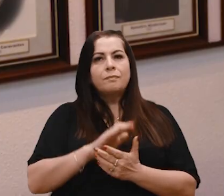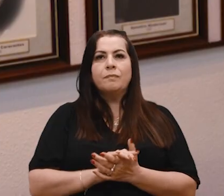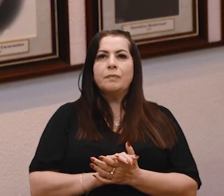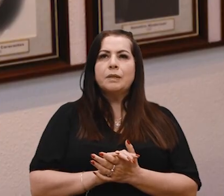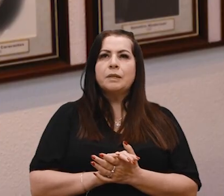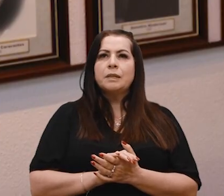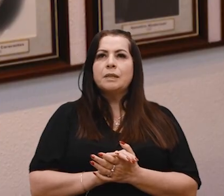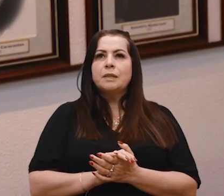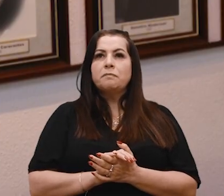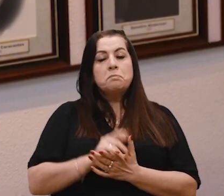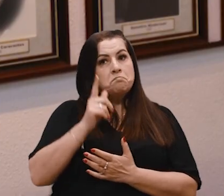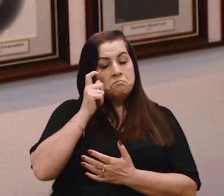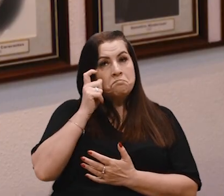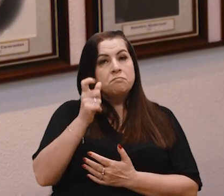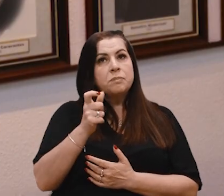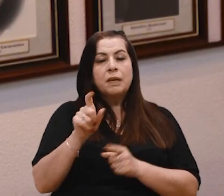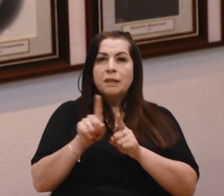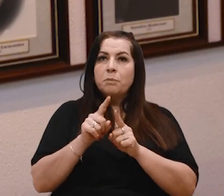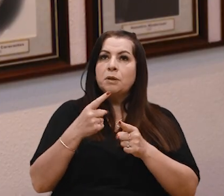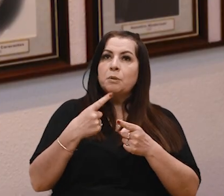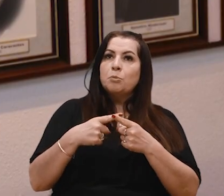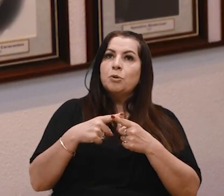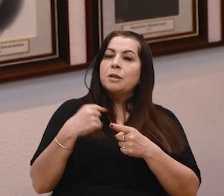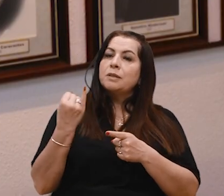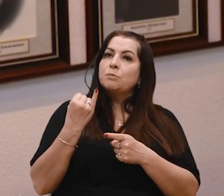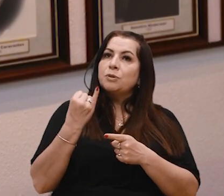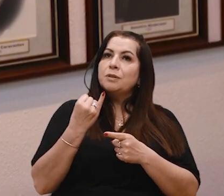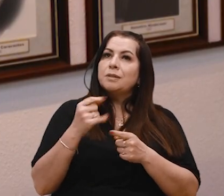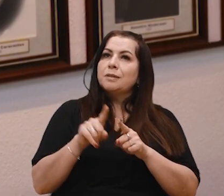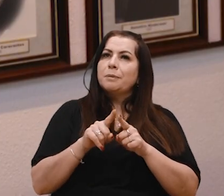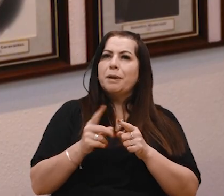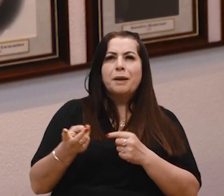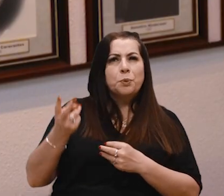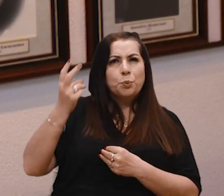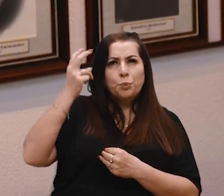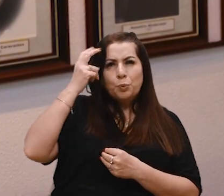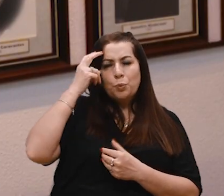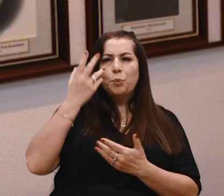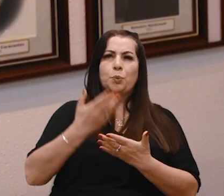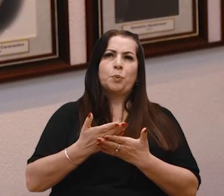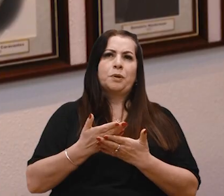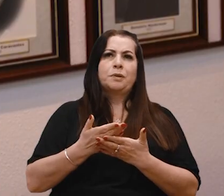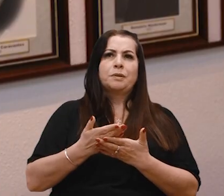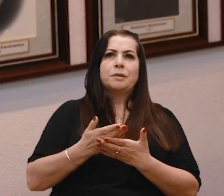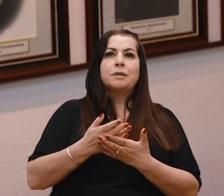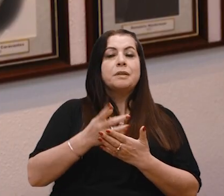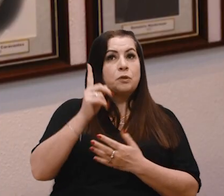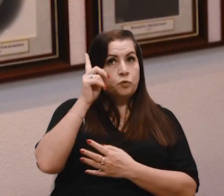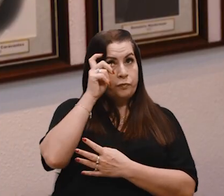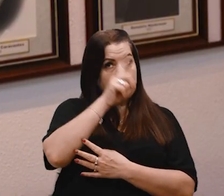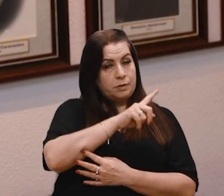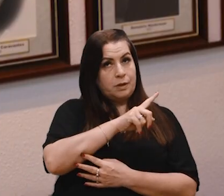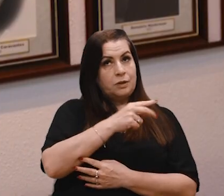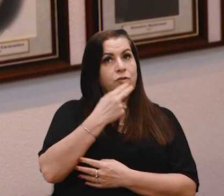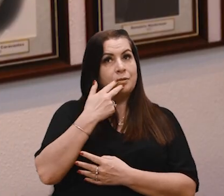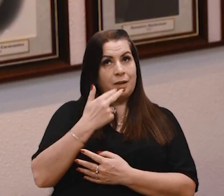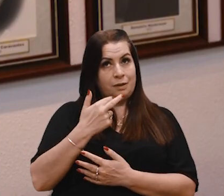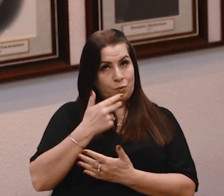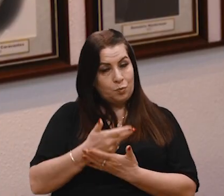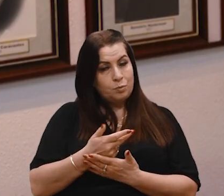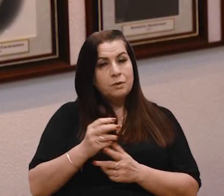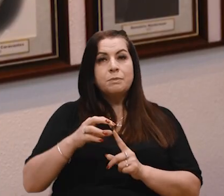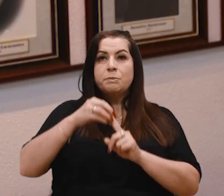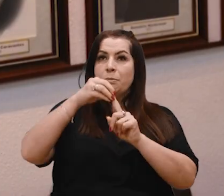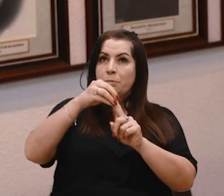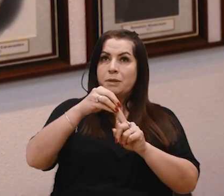Estela Balardim, ficamos interessados. E por que da importância? Pela questão cultural, pela questão, sabe, da dificuldade